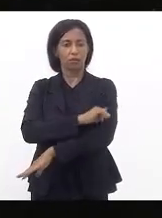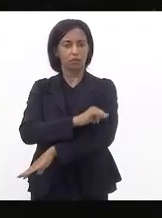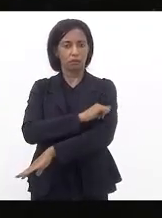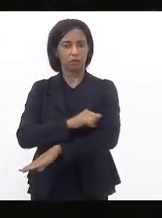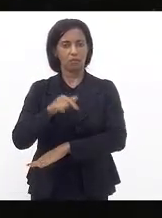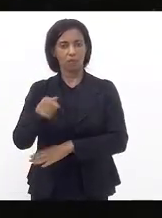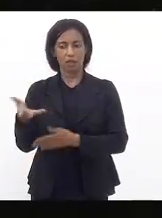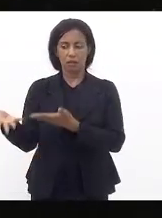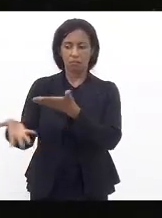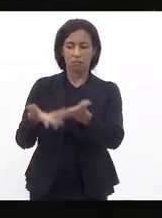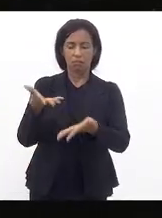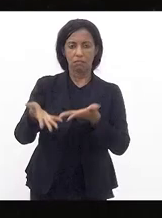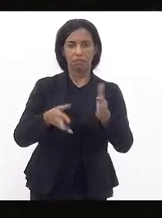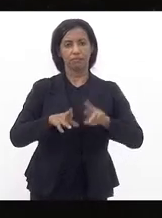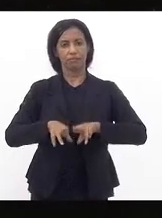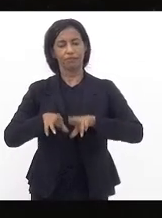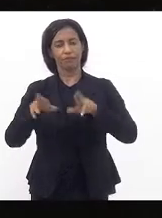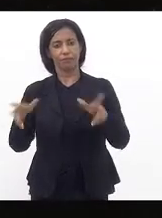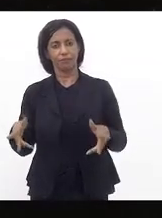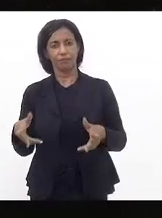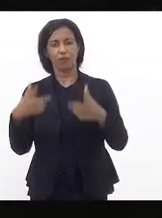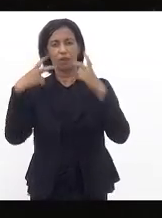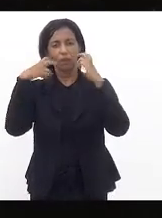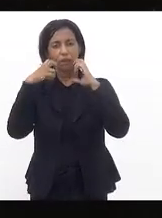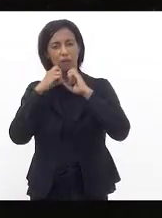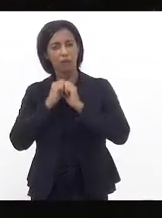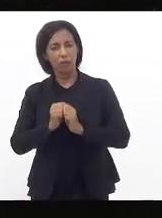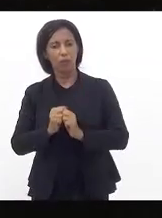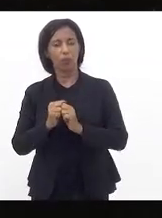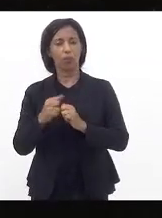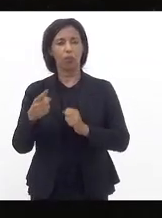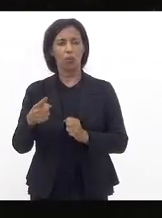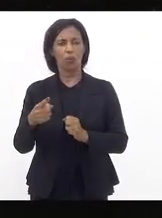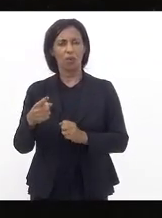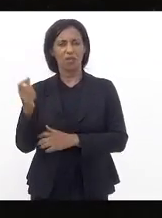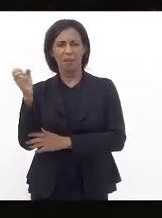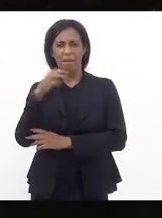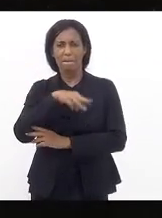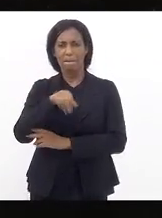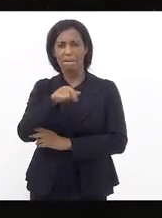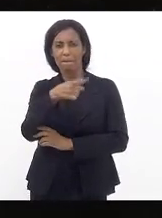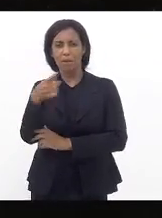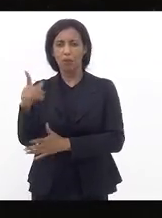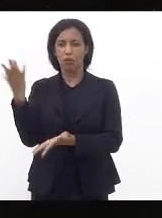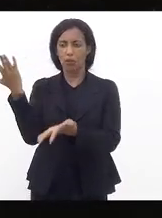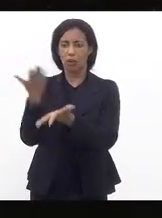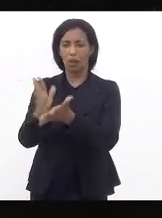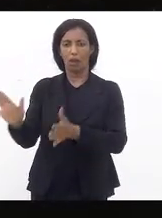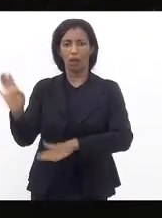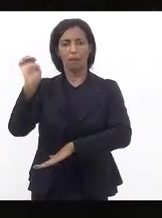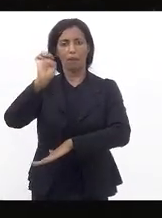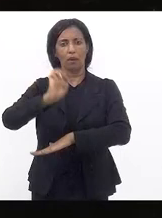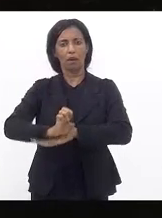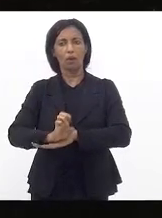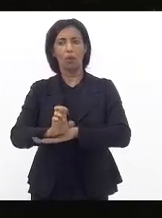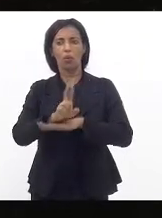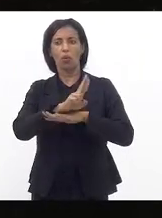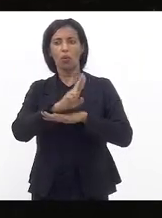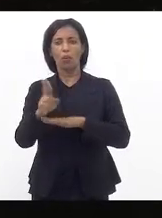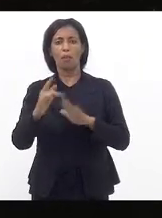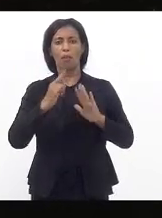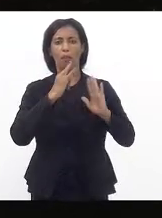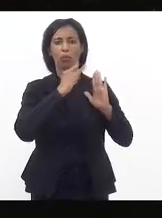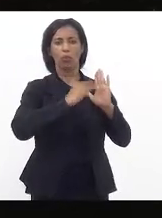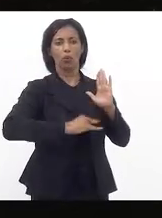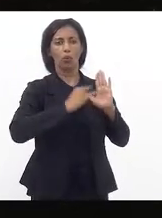esse tratamento diferenciado constrangedor essa maldição que quer acabar com o nosso estado chamado